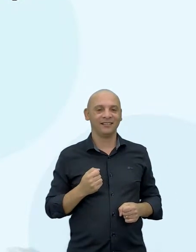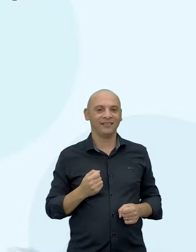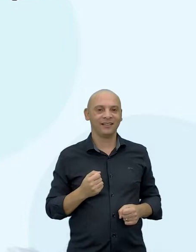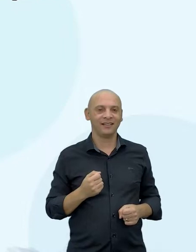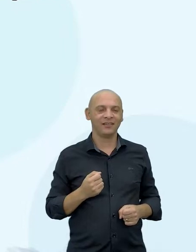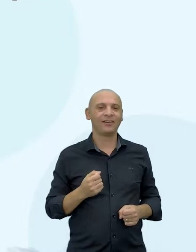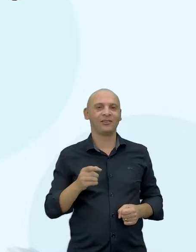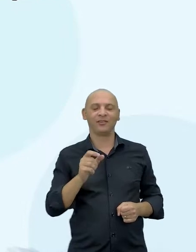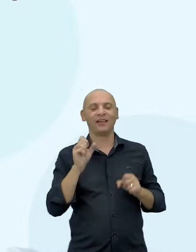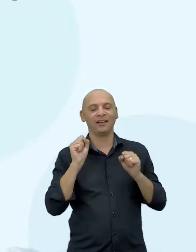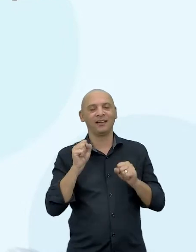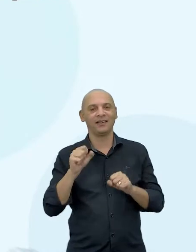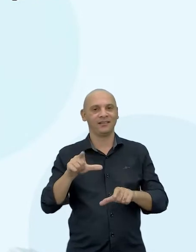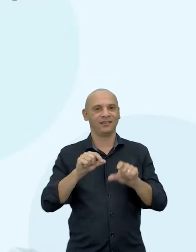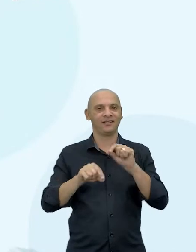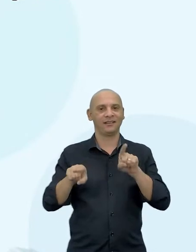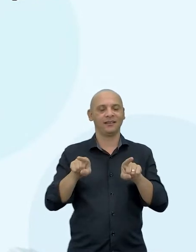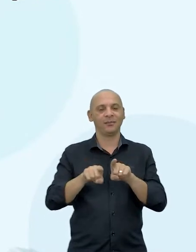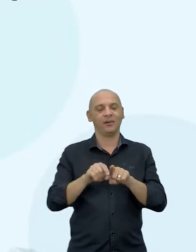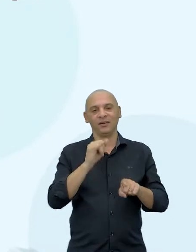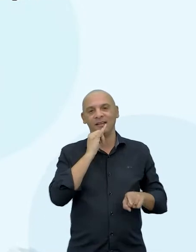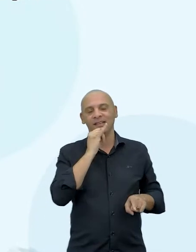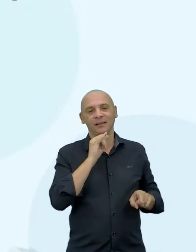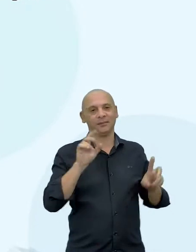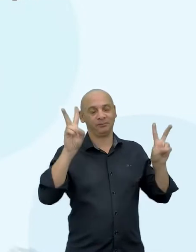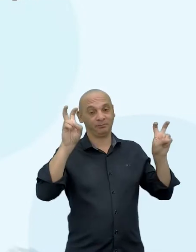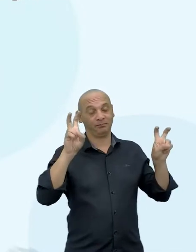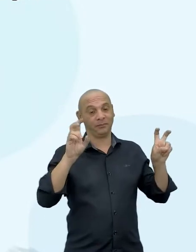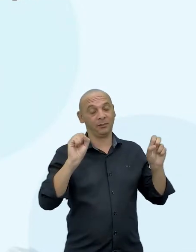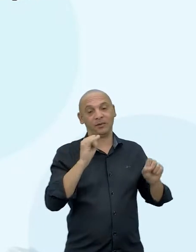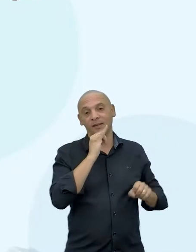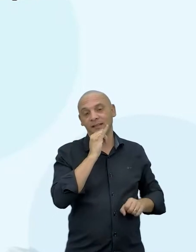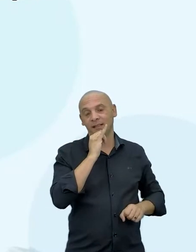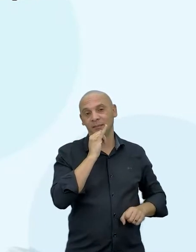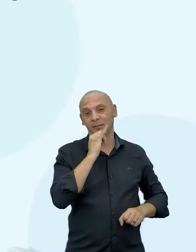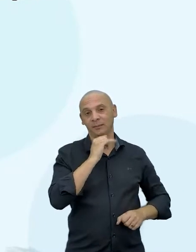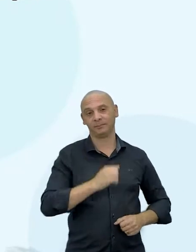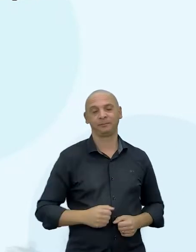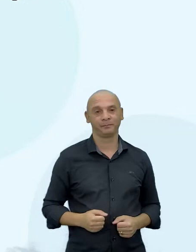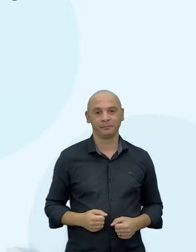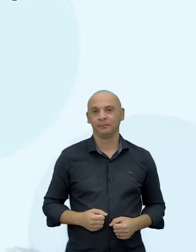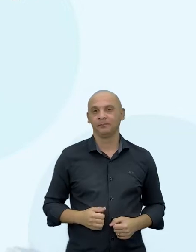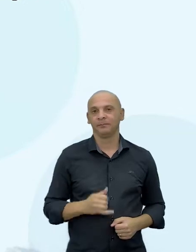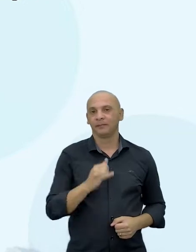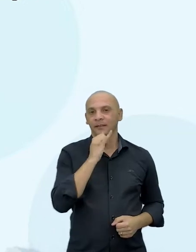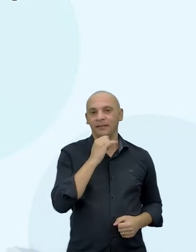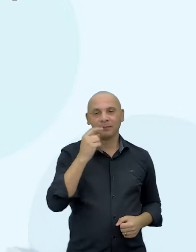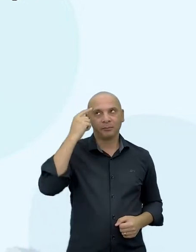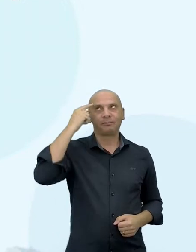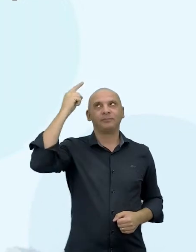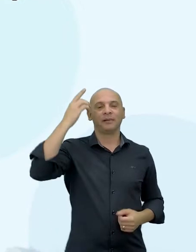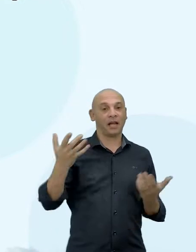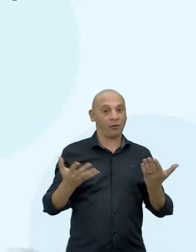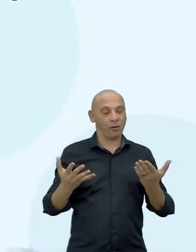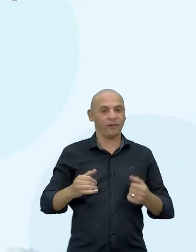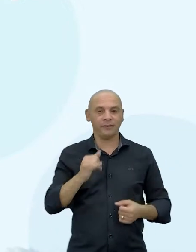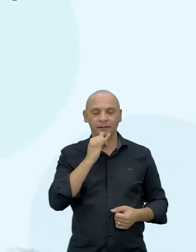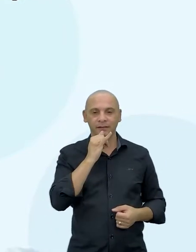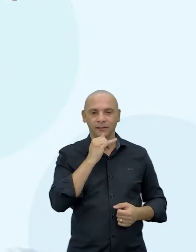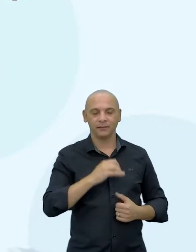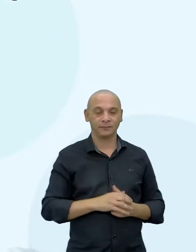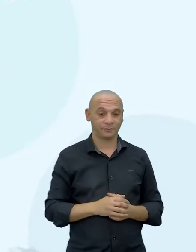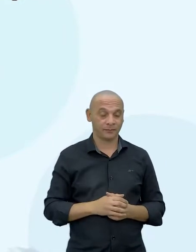economia solidária. Então, essas são algumas sugestões, mas, às vezes, você pode querer fazer um